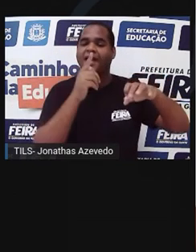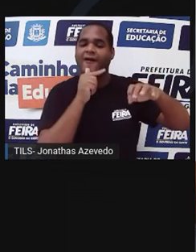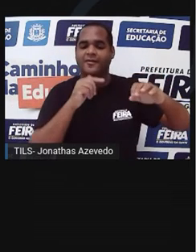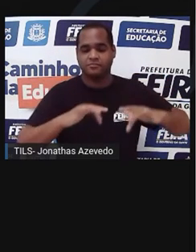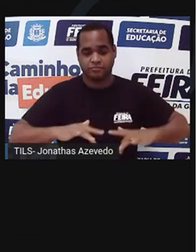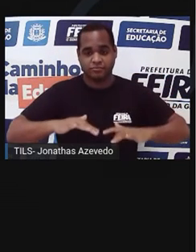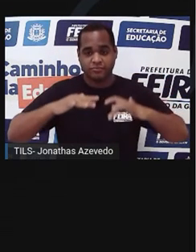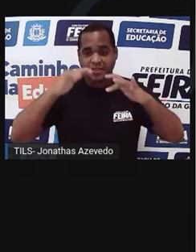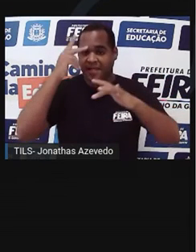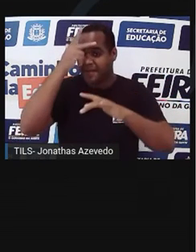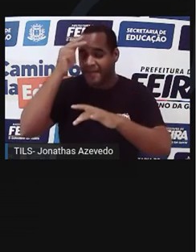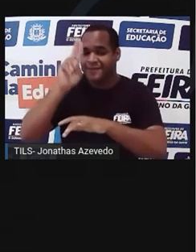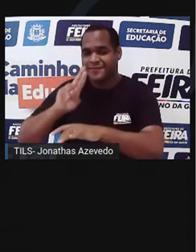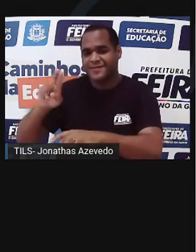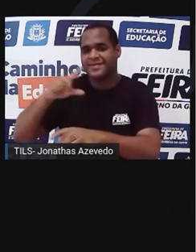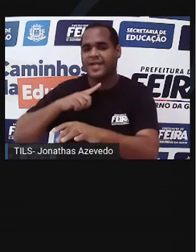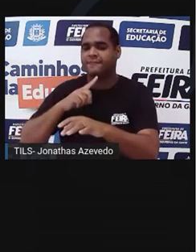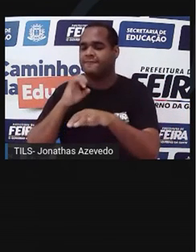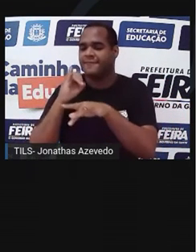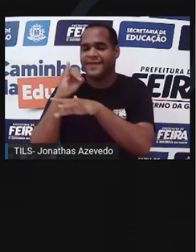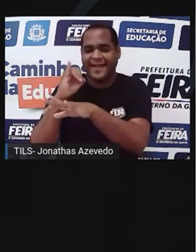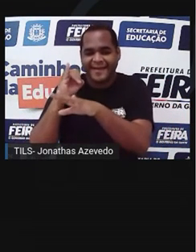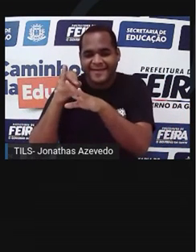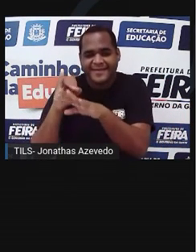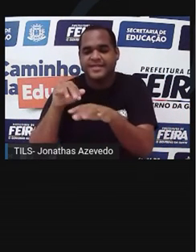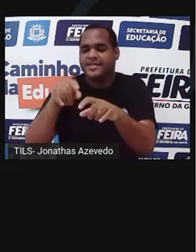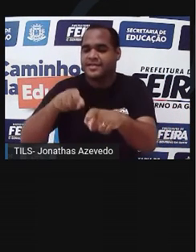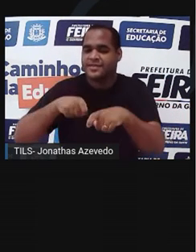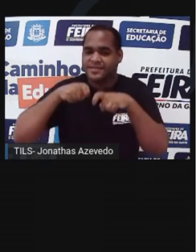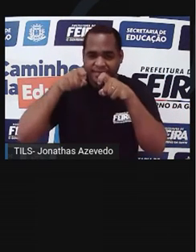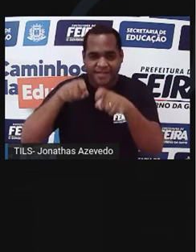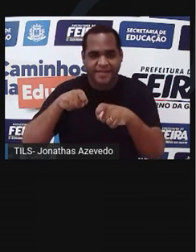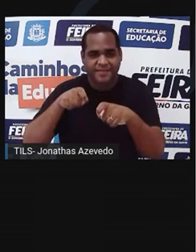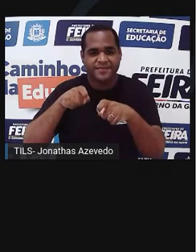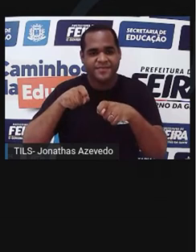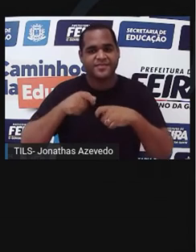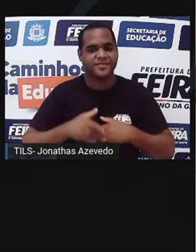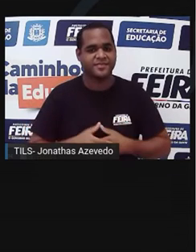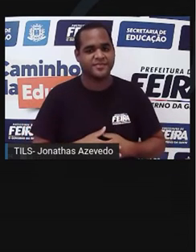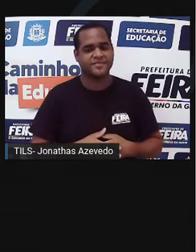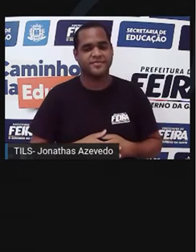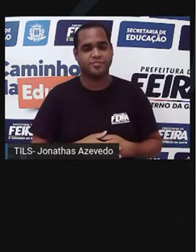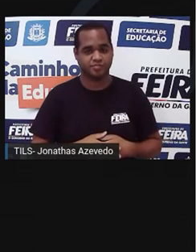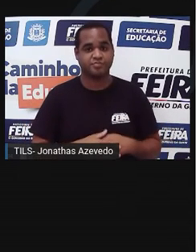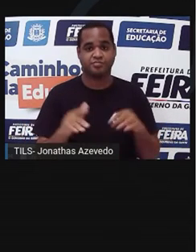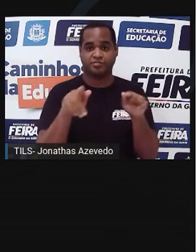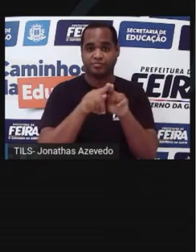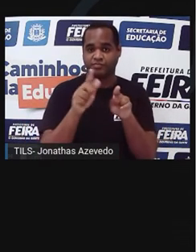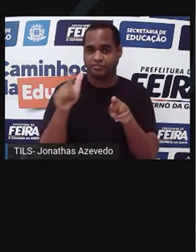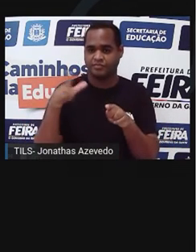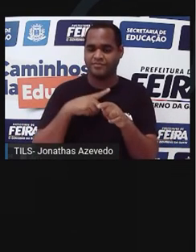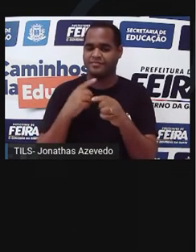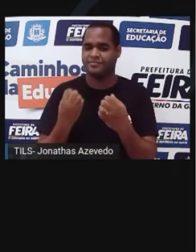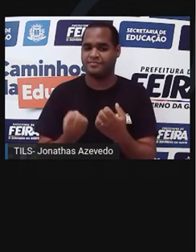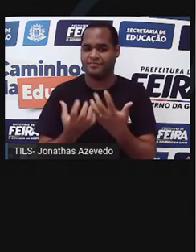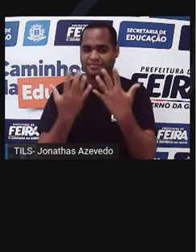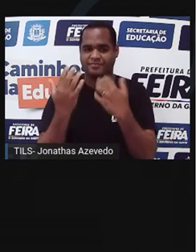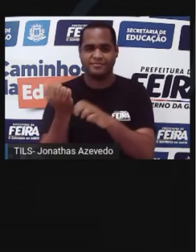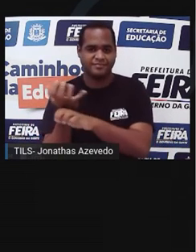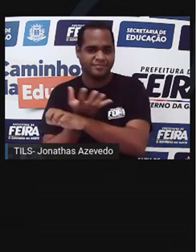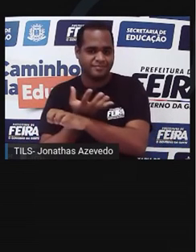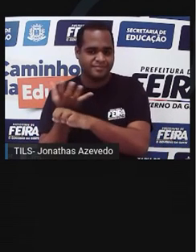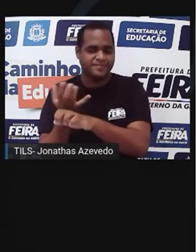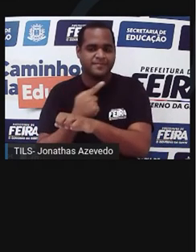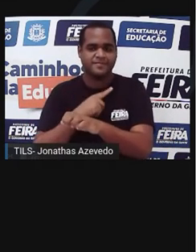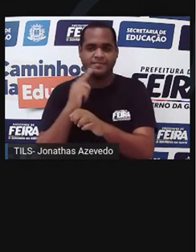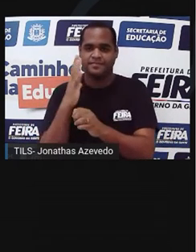pessoas, das indústrias, da agricultura. quando faz crescer vegetação e retira CO2